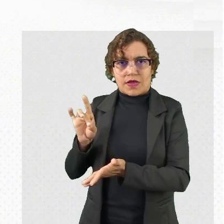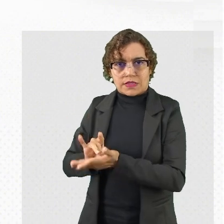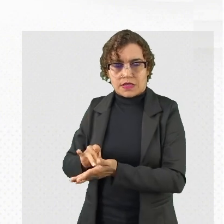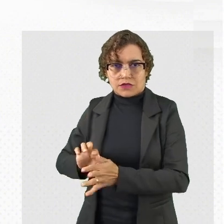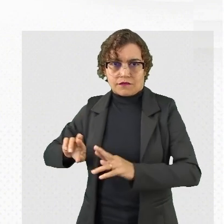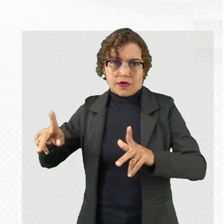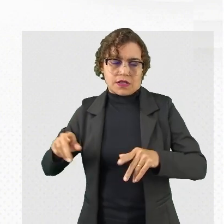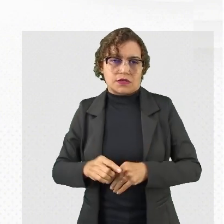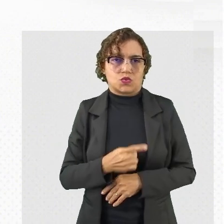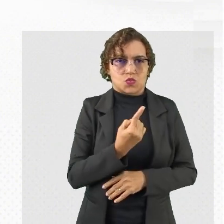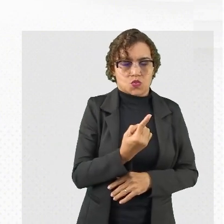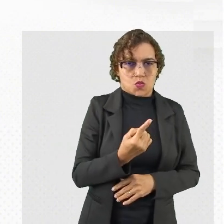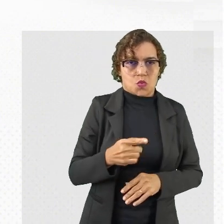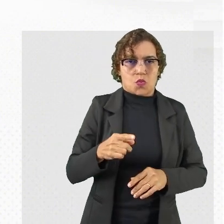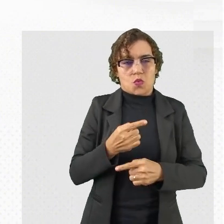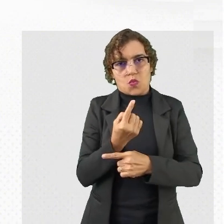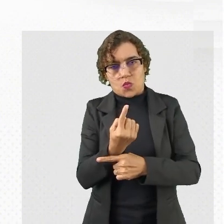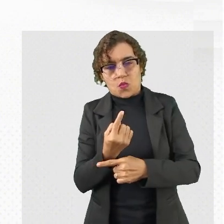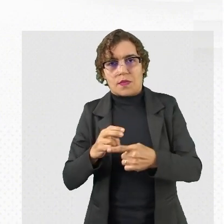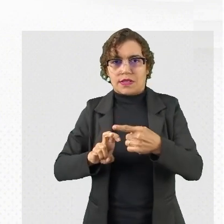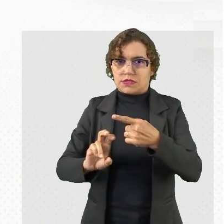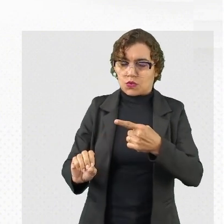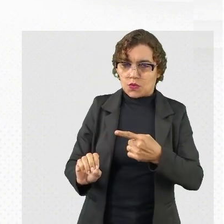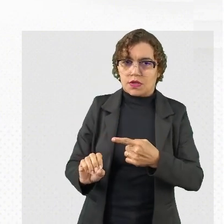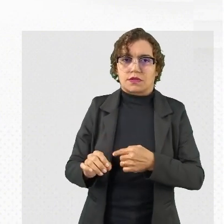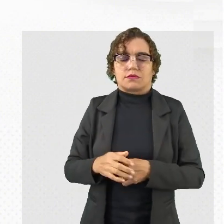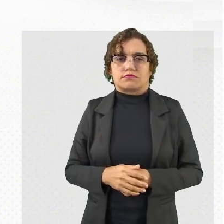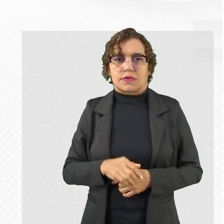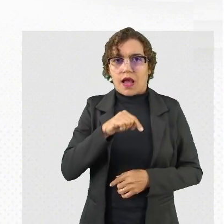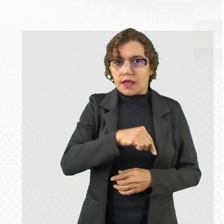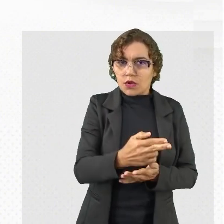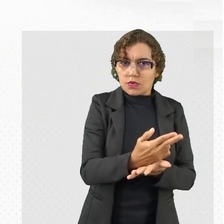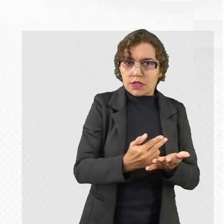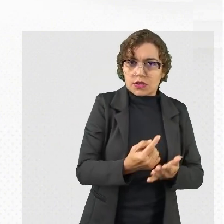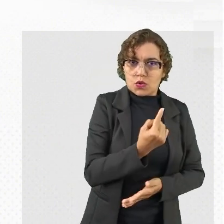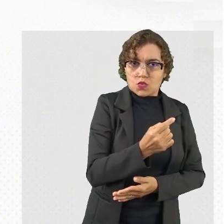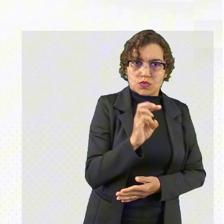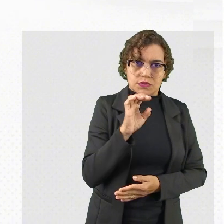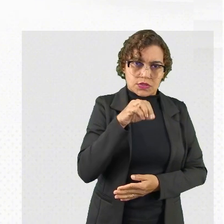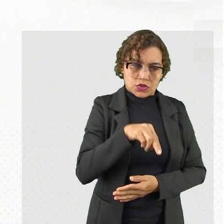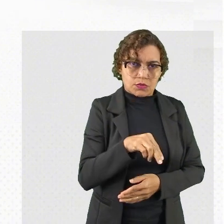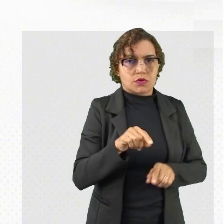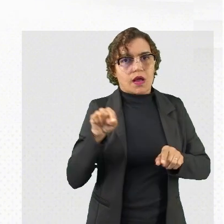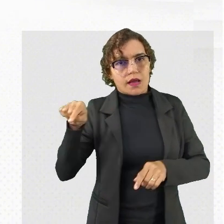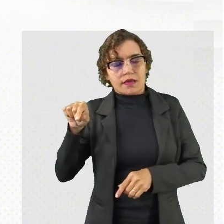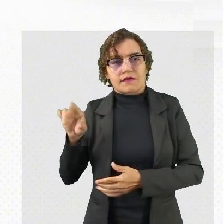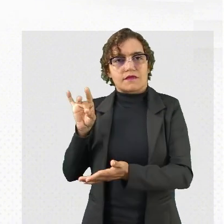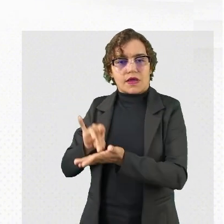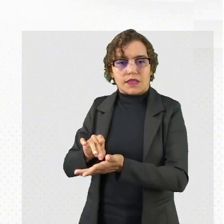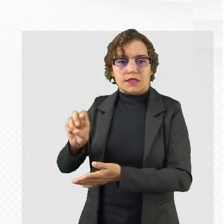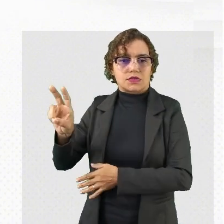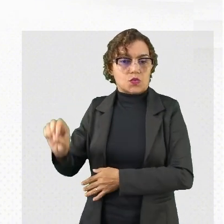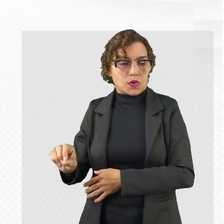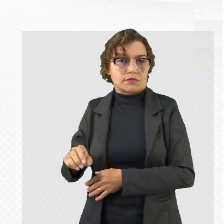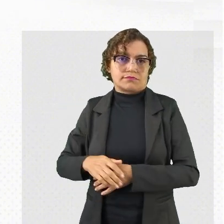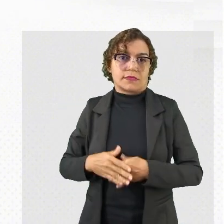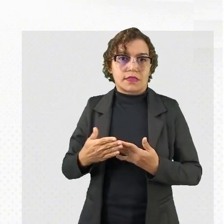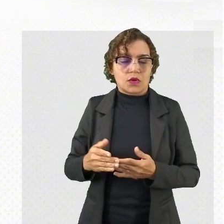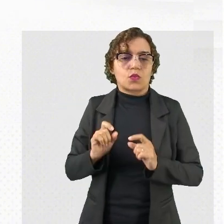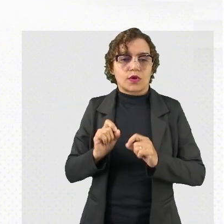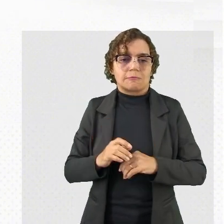para 50. 1 centímetro no desenho igual a 50 centímetros na realidade. E outra coisa importante de se